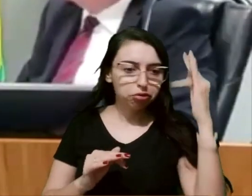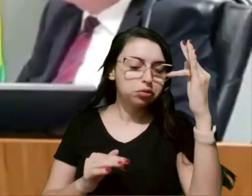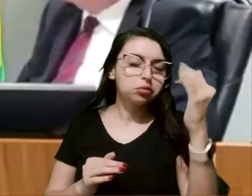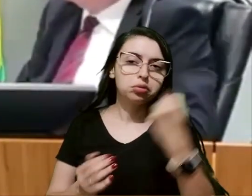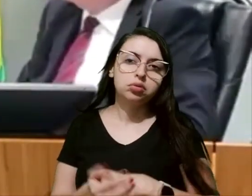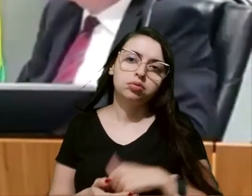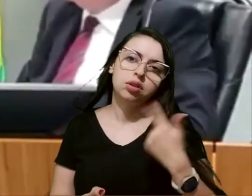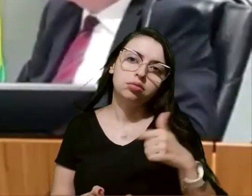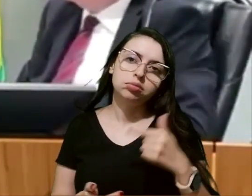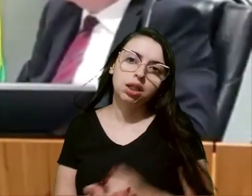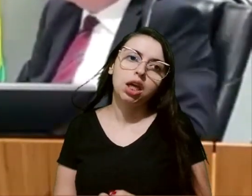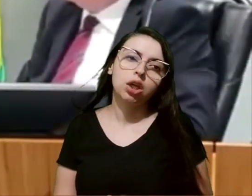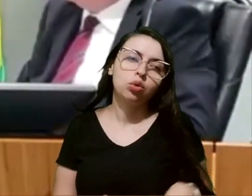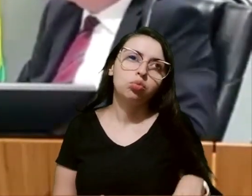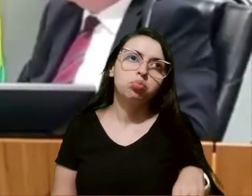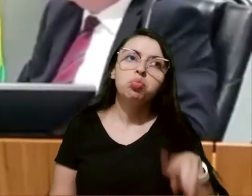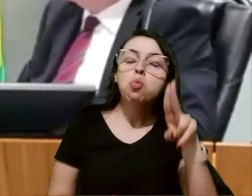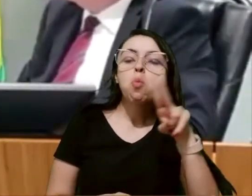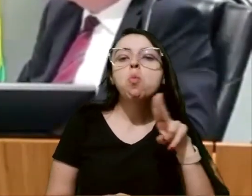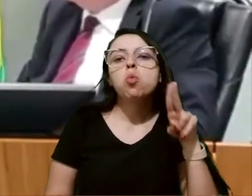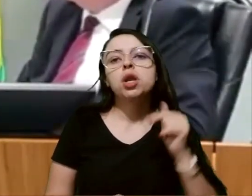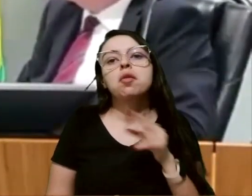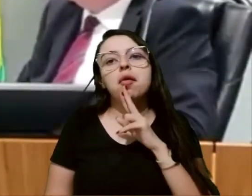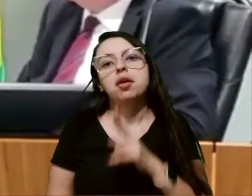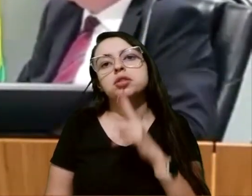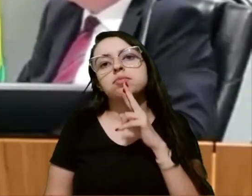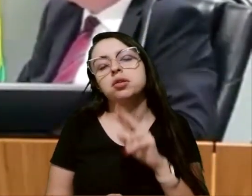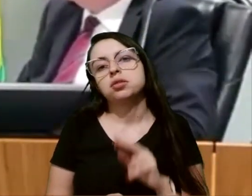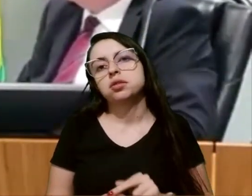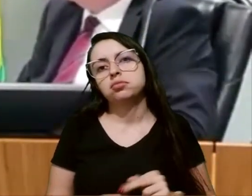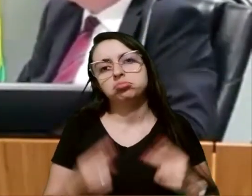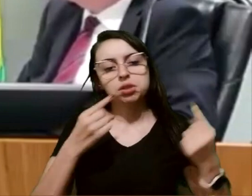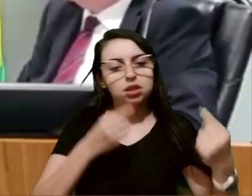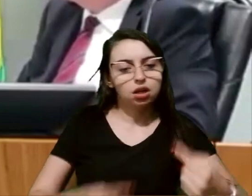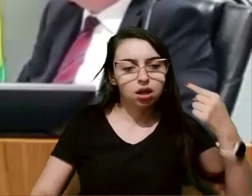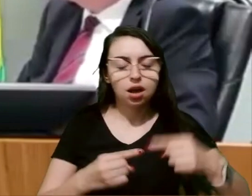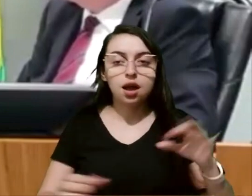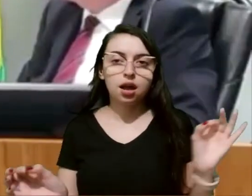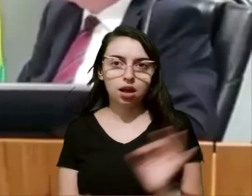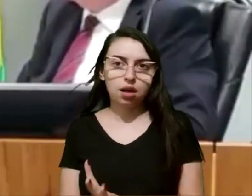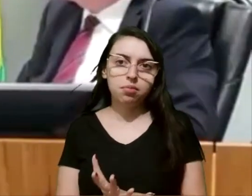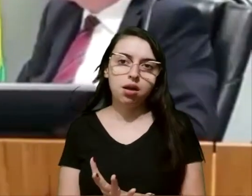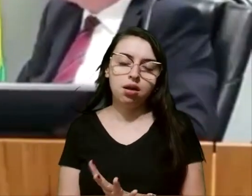casos futuros eles não, você não vai ter uma única corrente, você vai deixar de ter a disputa.